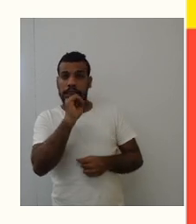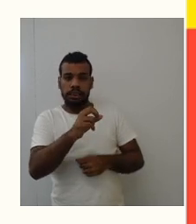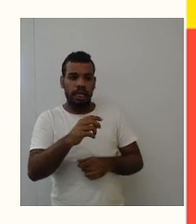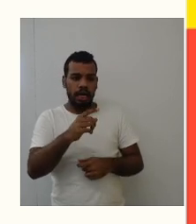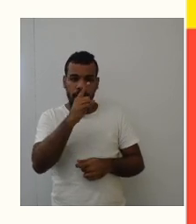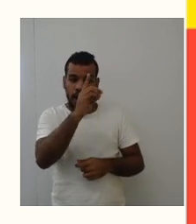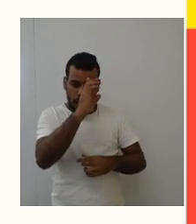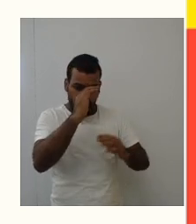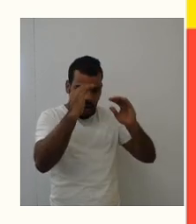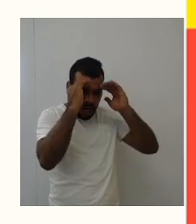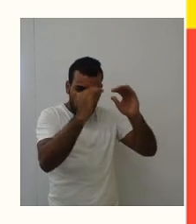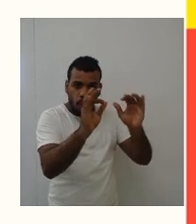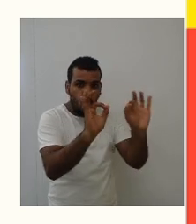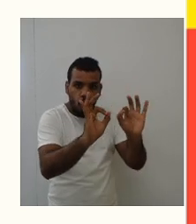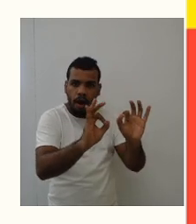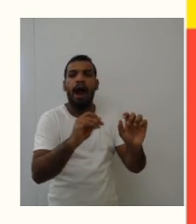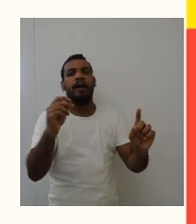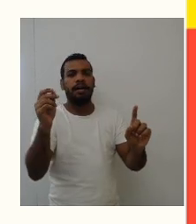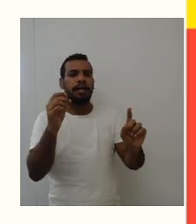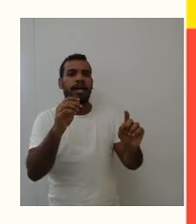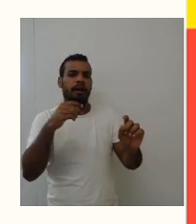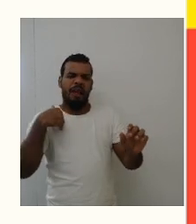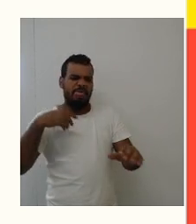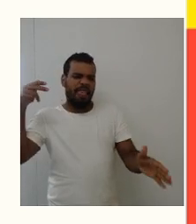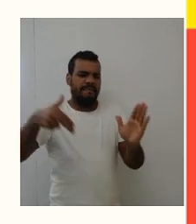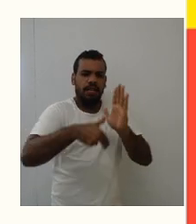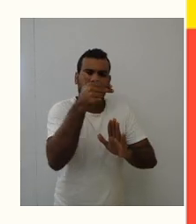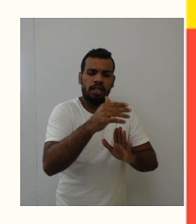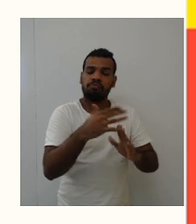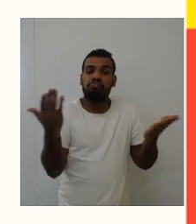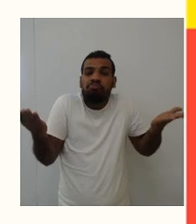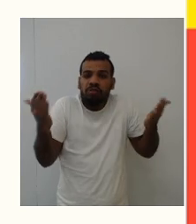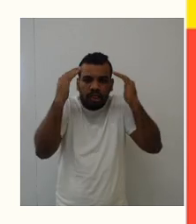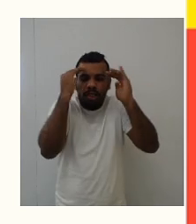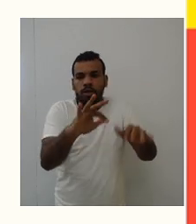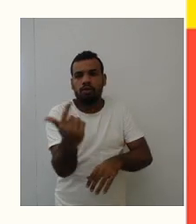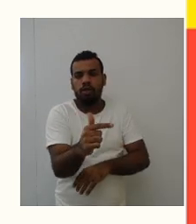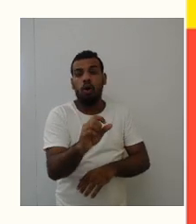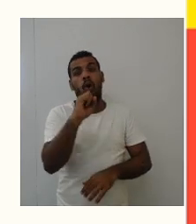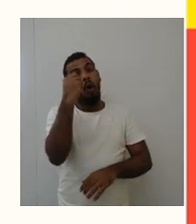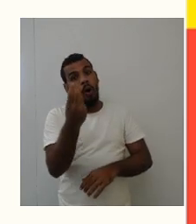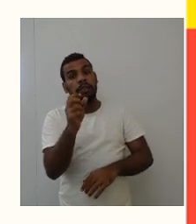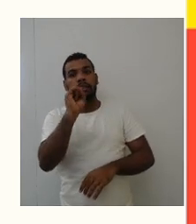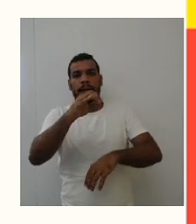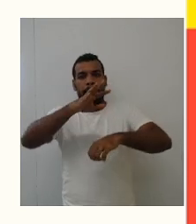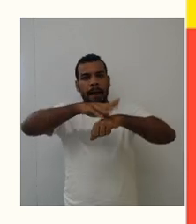realizada sem necessidade ou o paciente se for usado